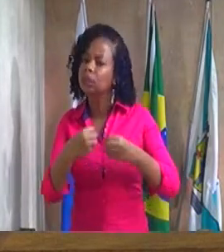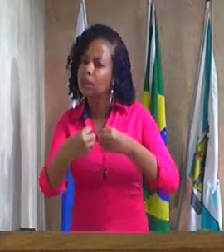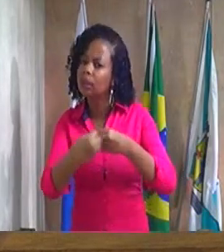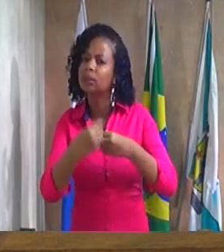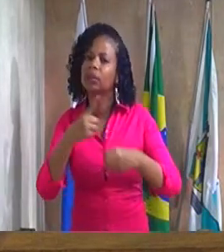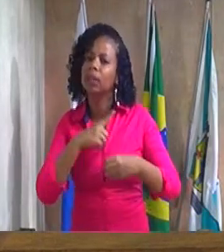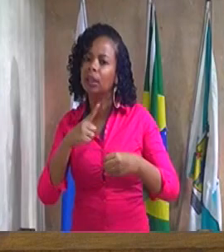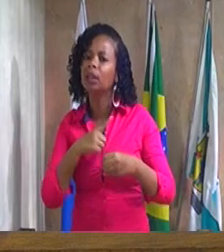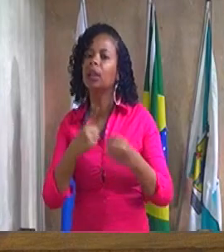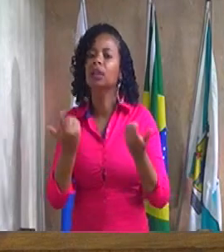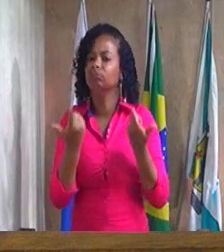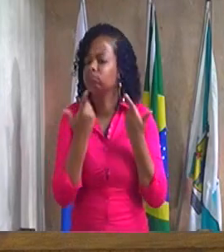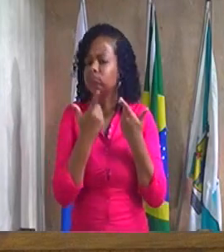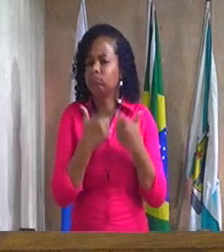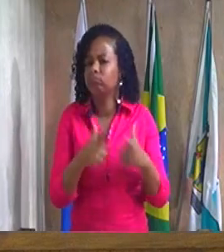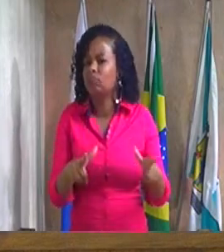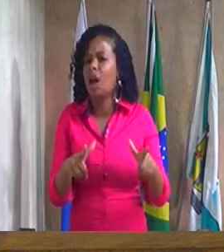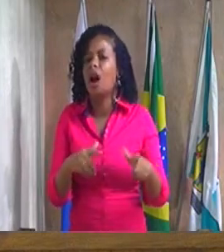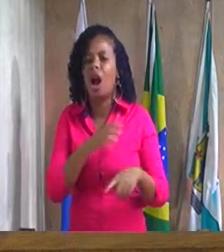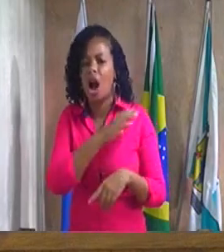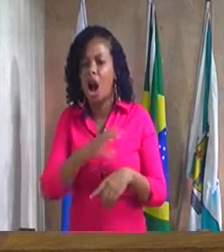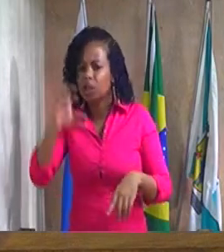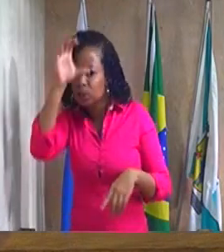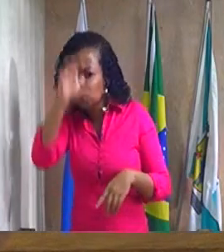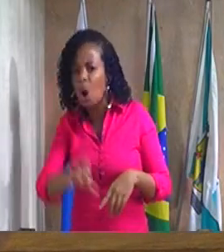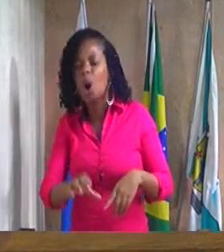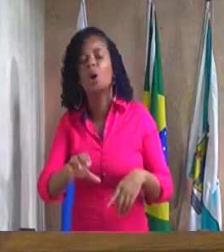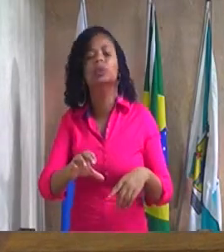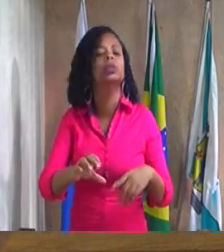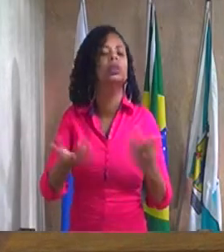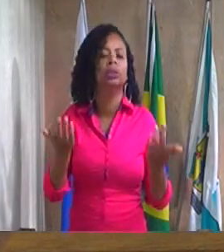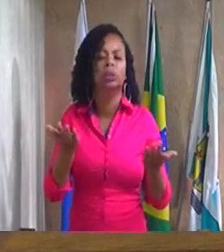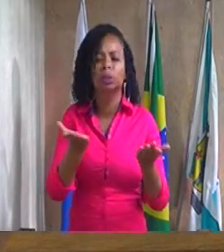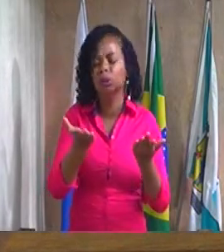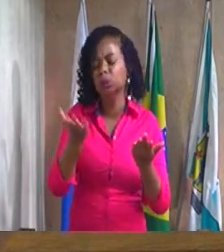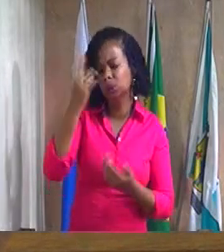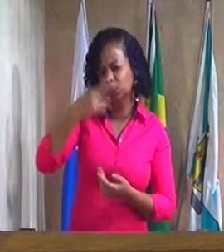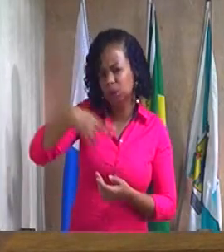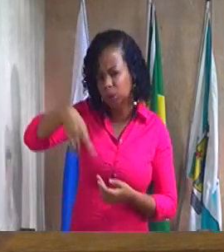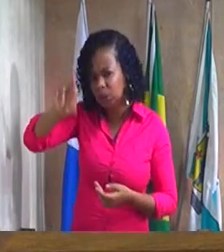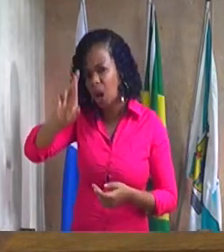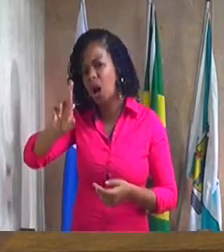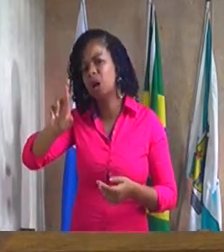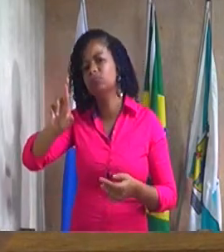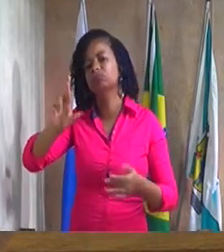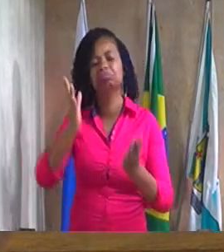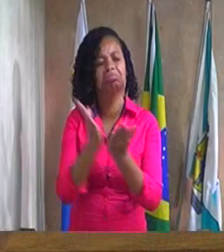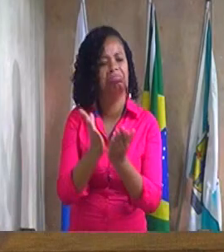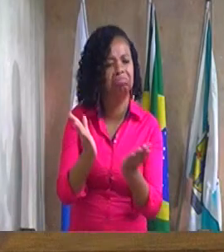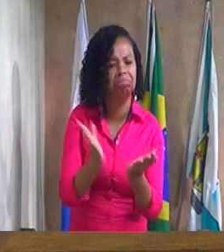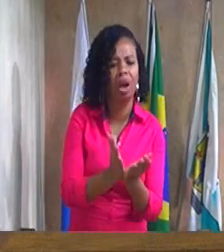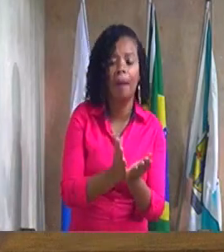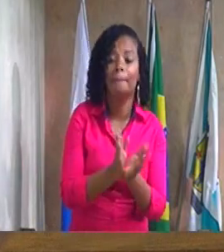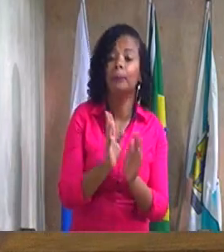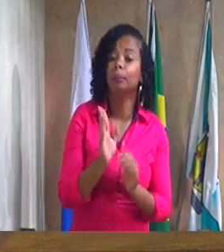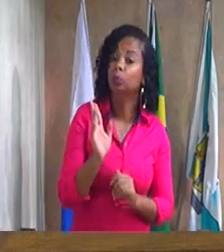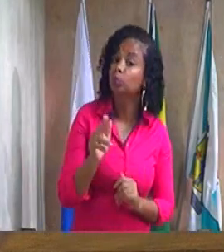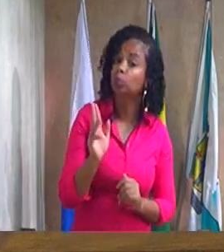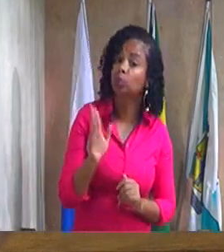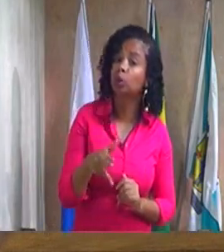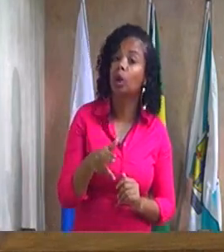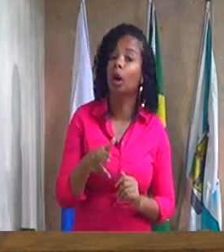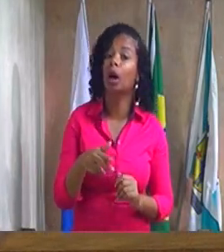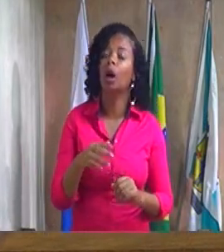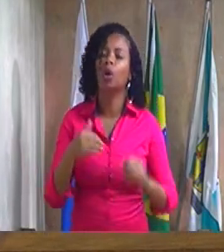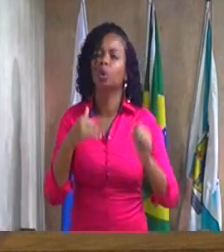as igrejas católicas, evangélicas, enfim, mas em nenhum momento esse Código